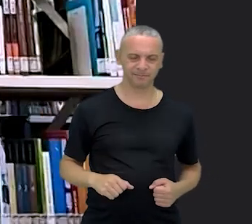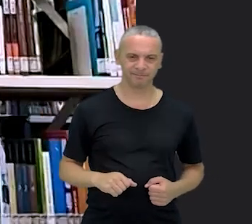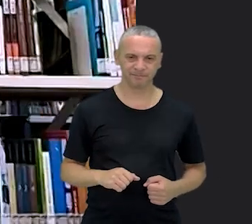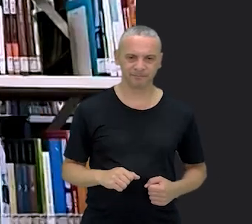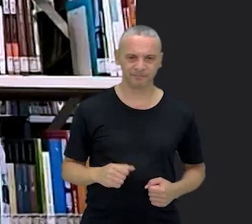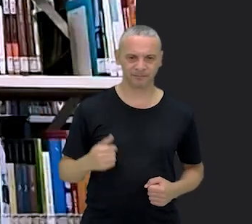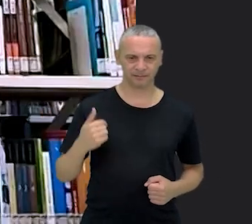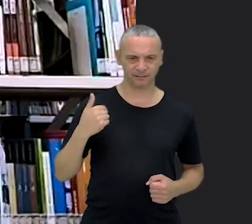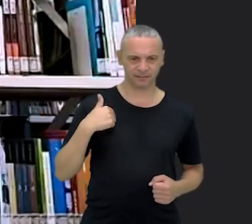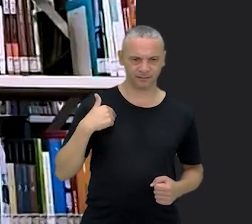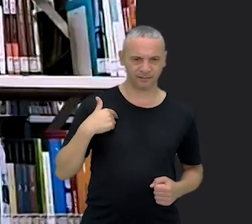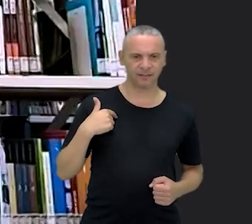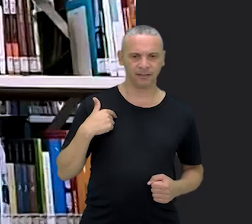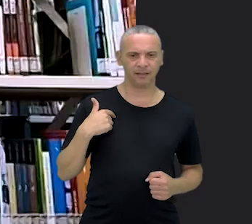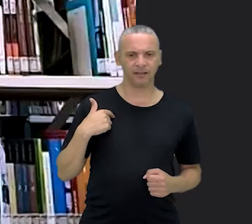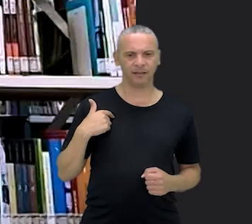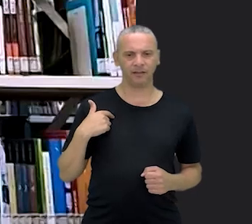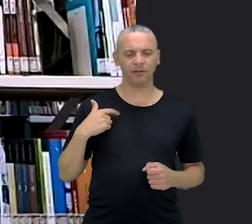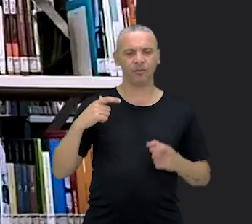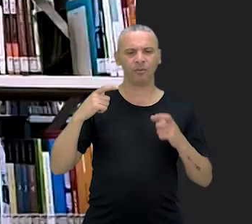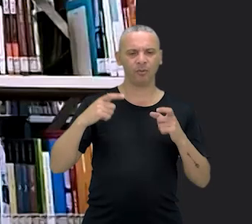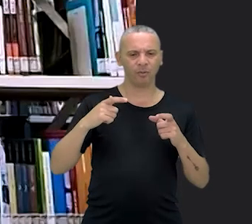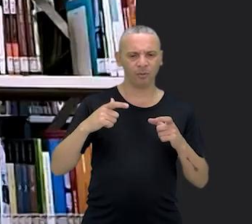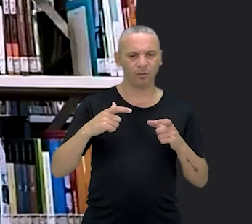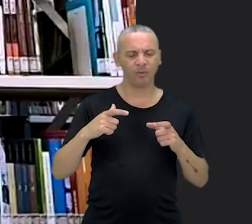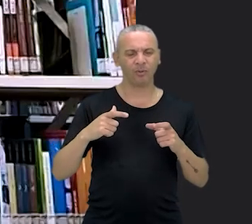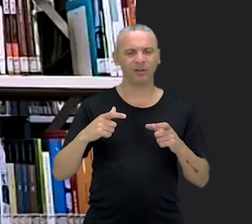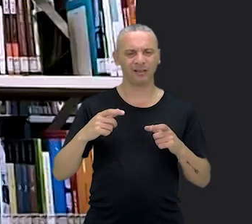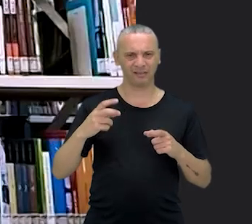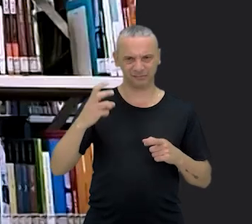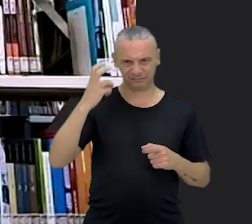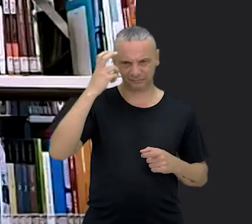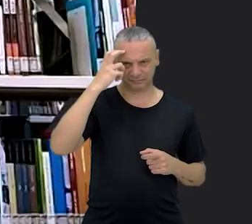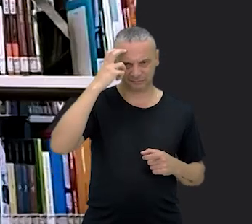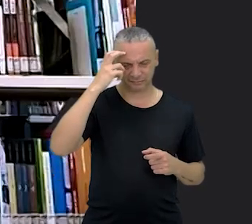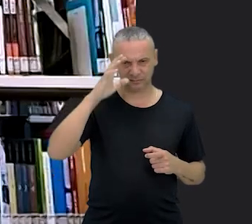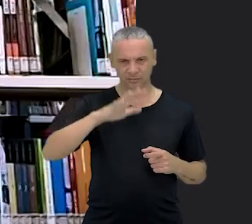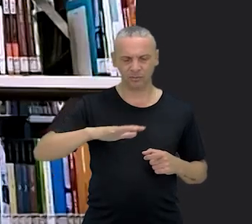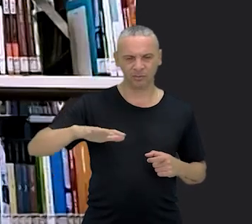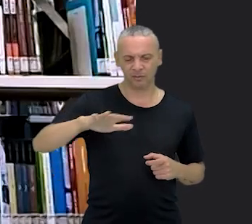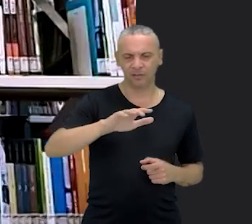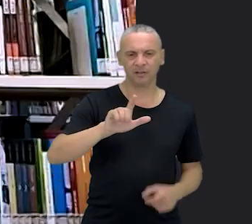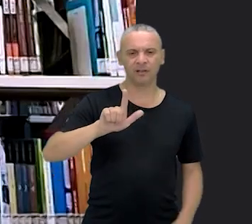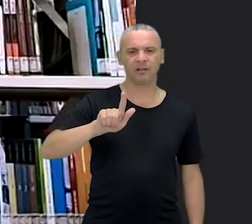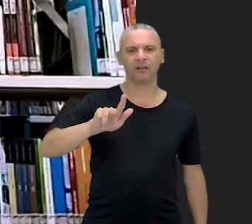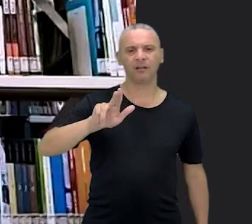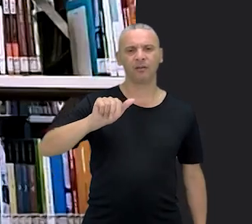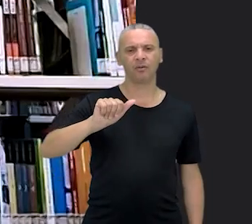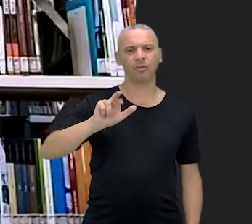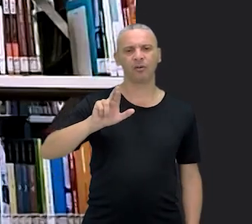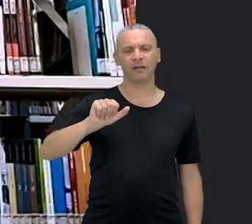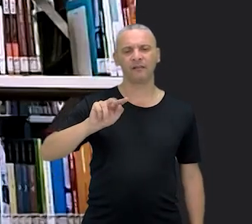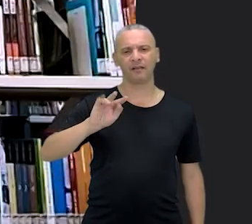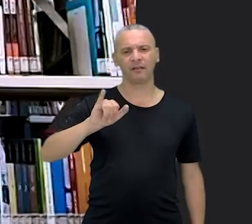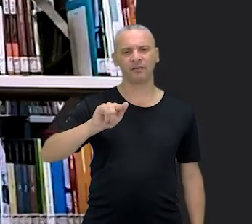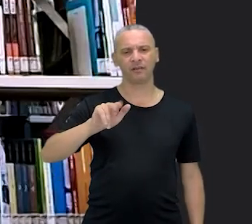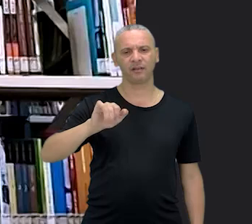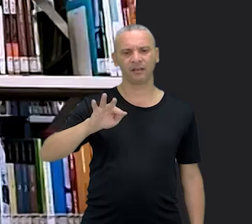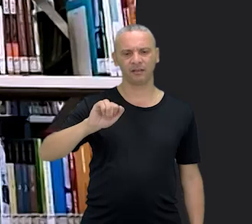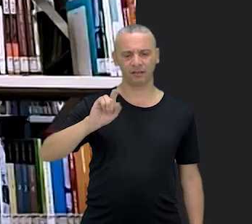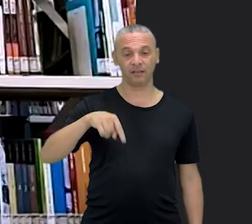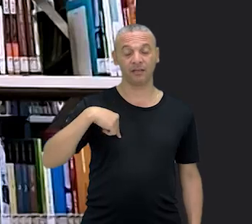Eu sou analista sociocultural na DE de Guaratinguetá. Eu já tinha lido este livro